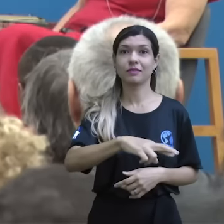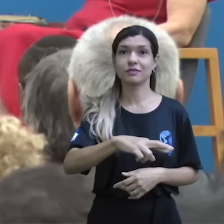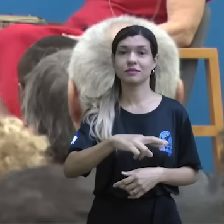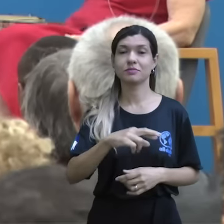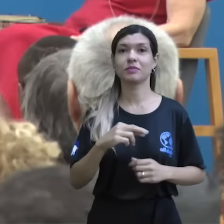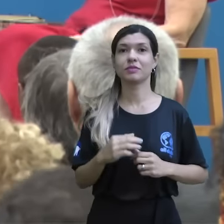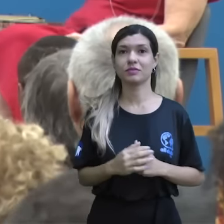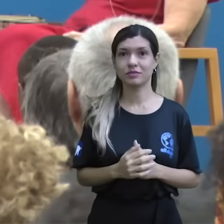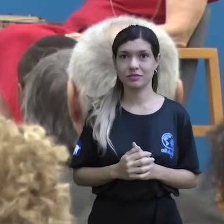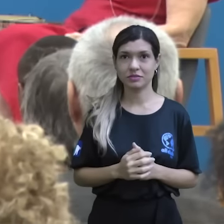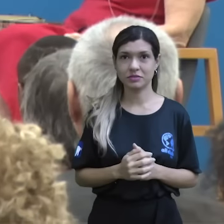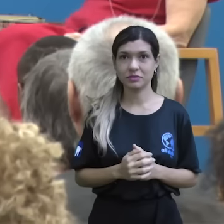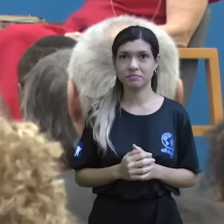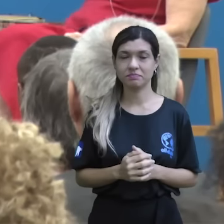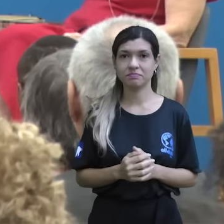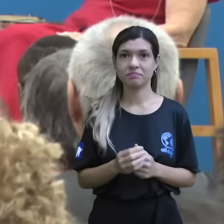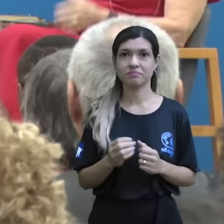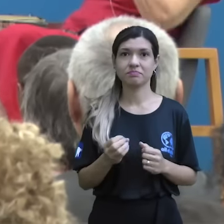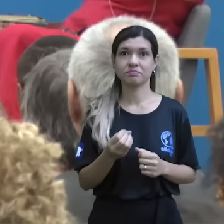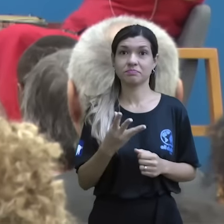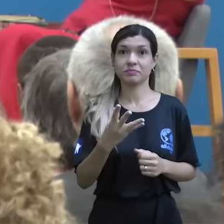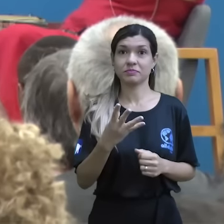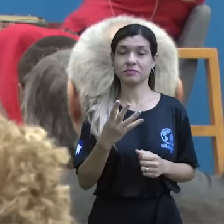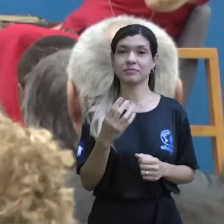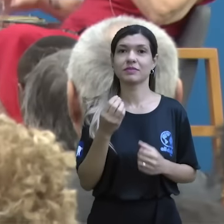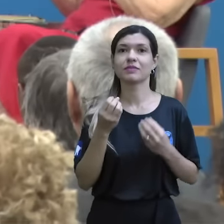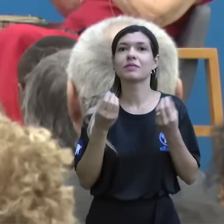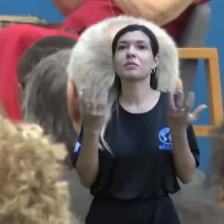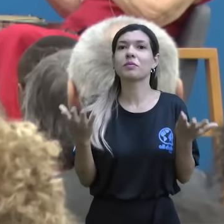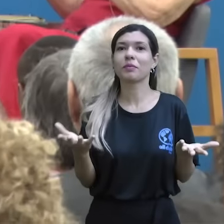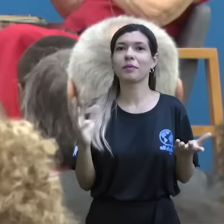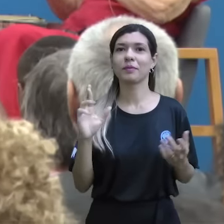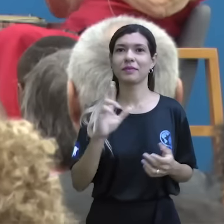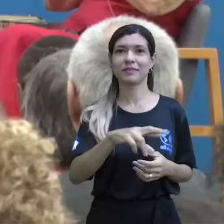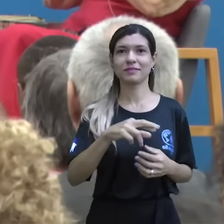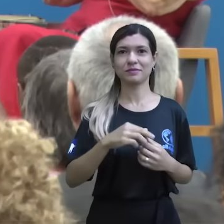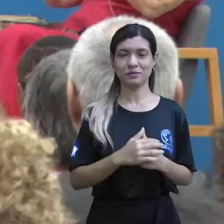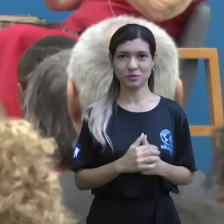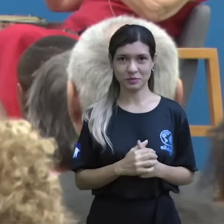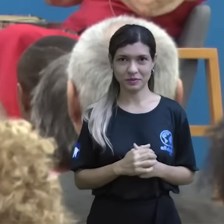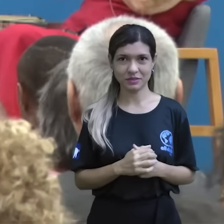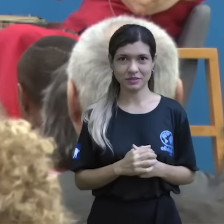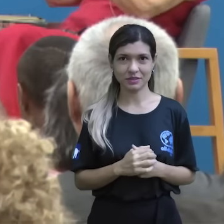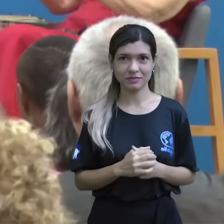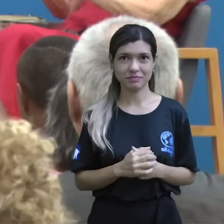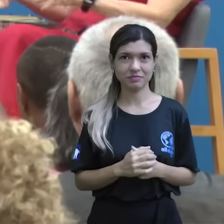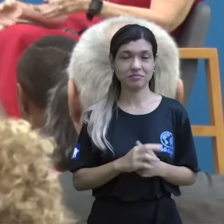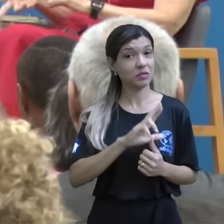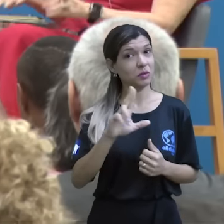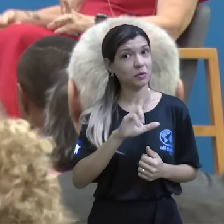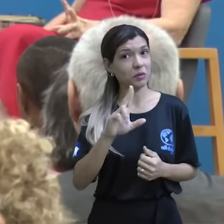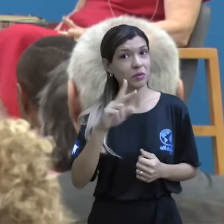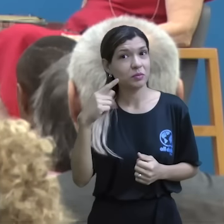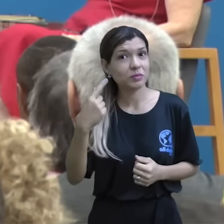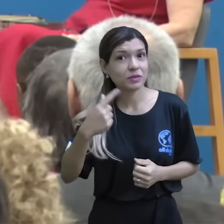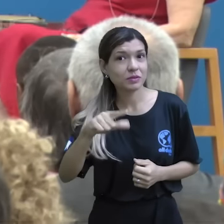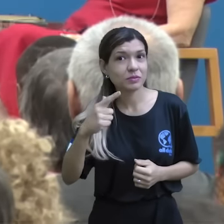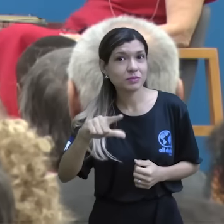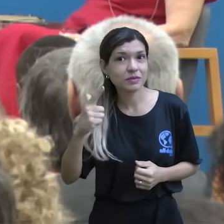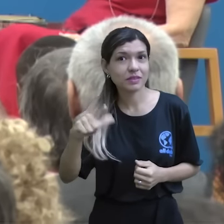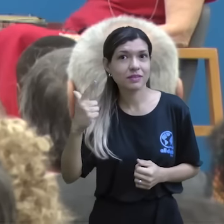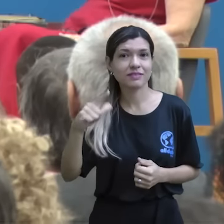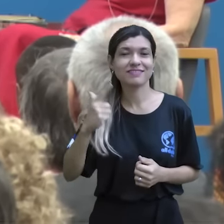Mário. Mas está anônima. O que é importante. É anônima. Só pode dizer que é do Mário, porque aquele espaço era sempre ocupado pelo